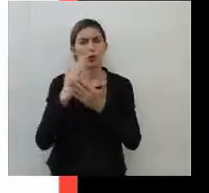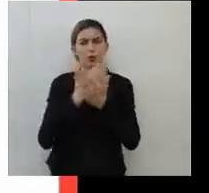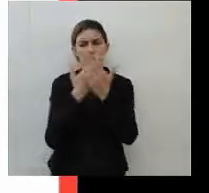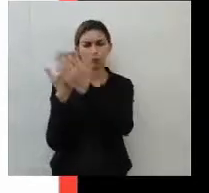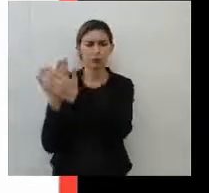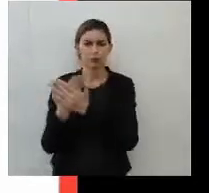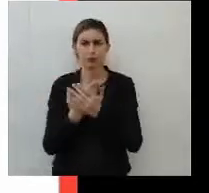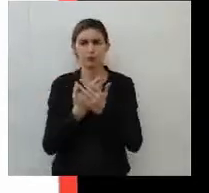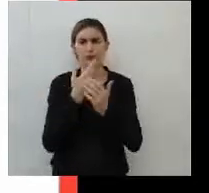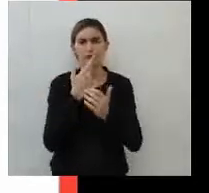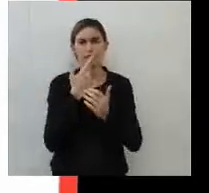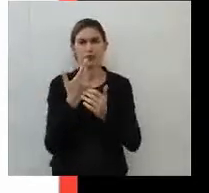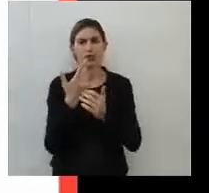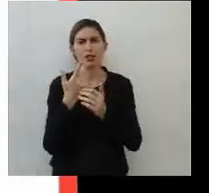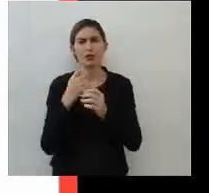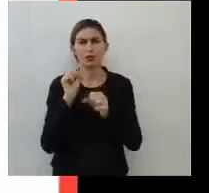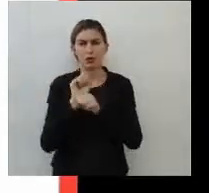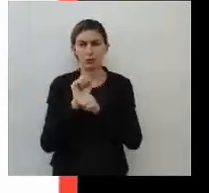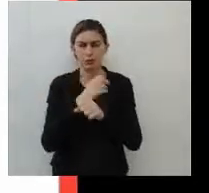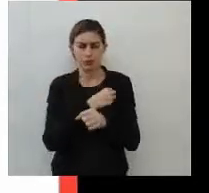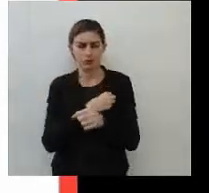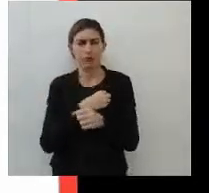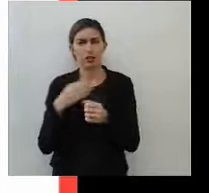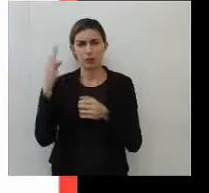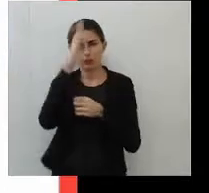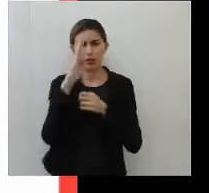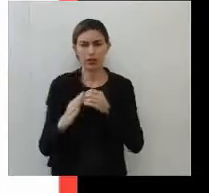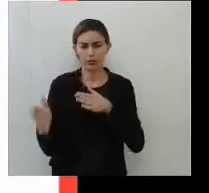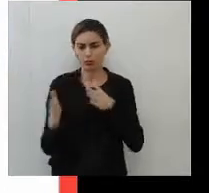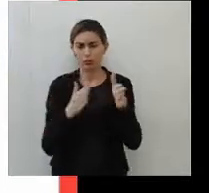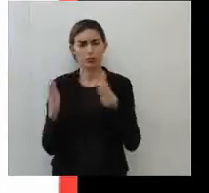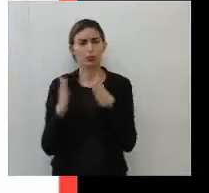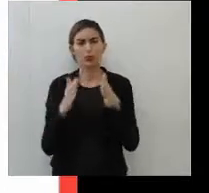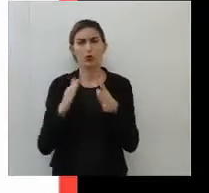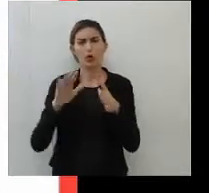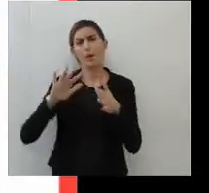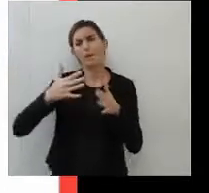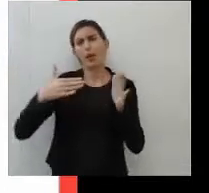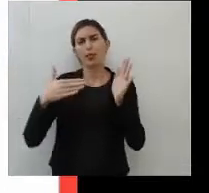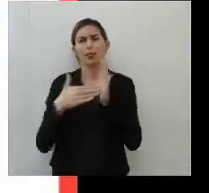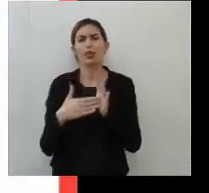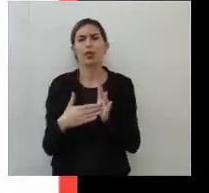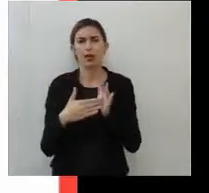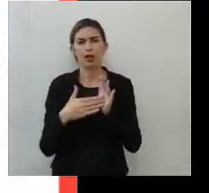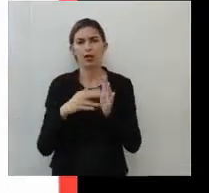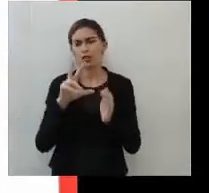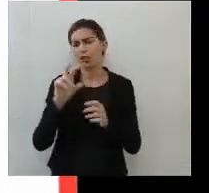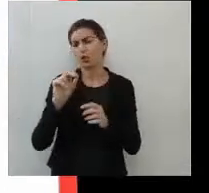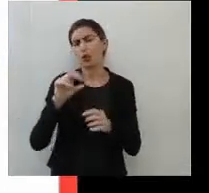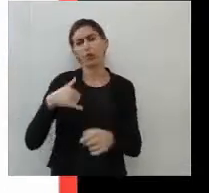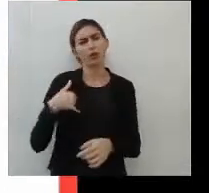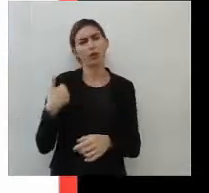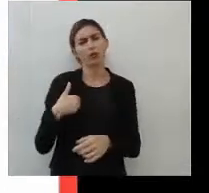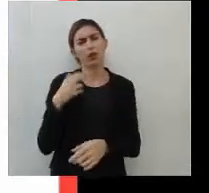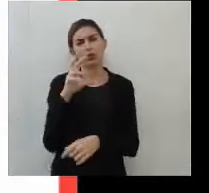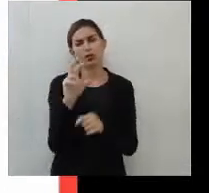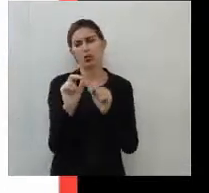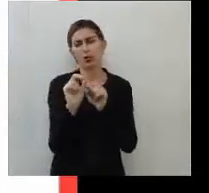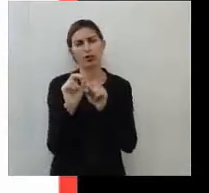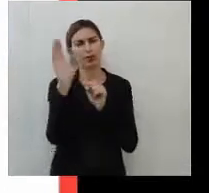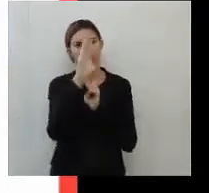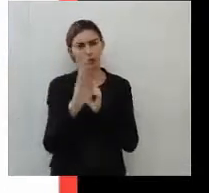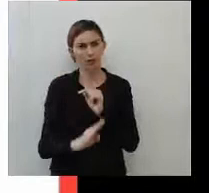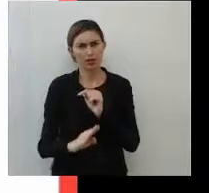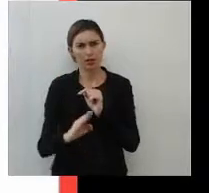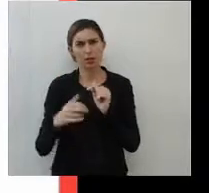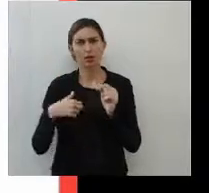especialistas dizem que a expectativa de vida de um brasileiro naquela época era de, no máximo, 50 anos. Um brasileiro